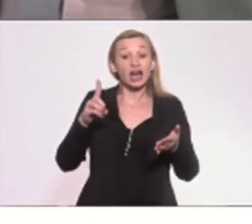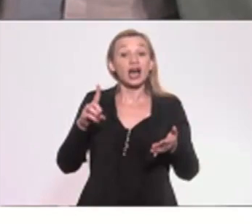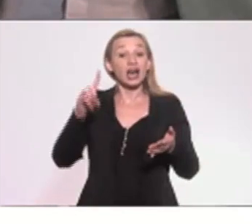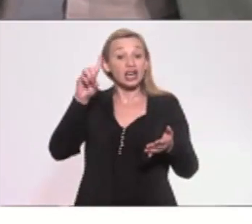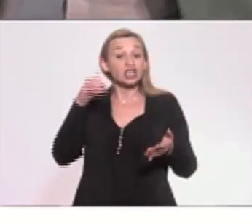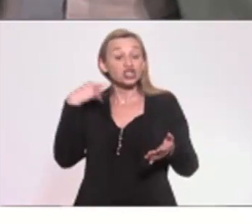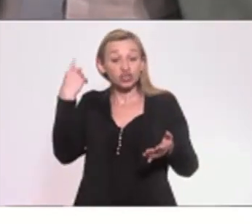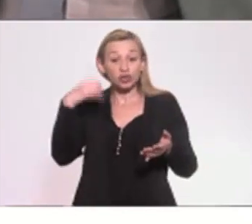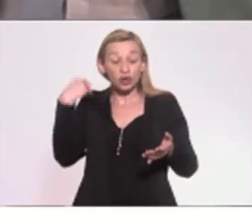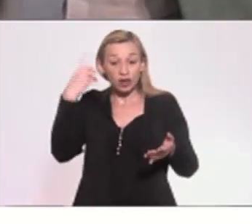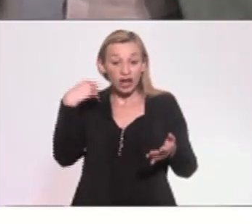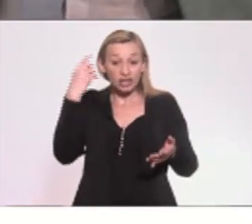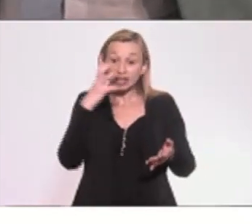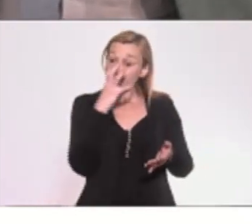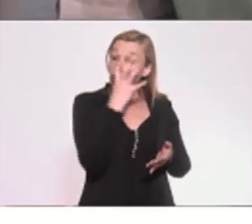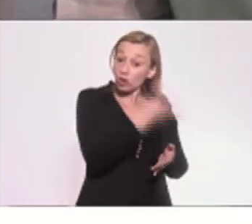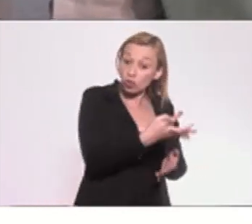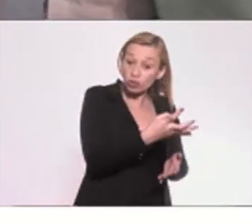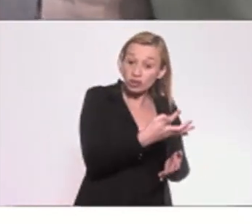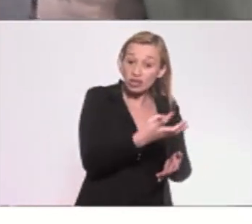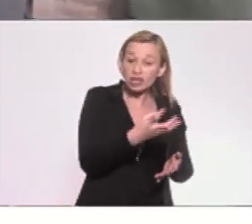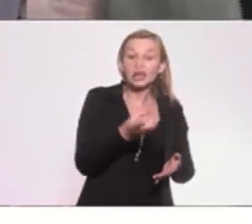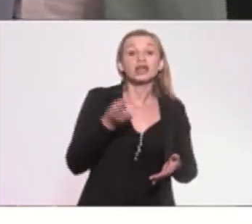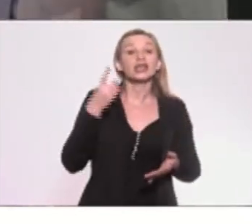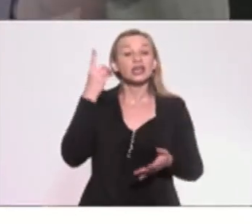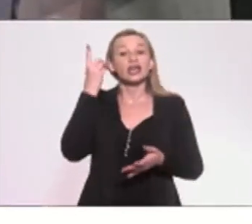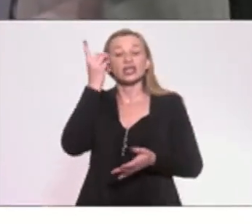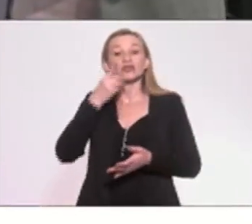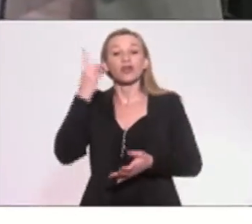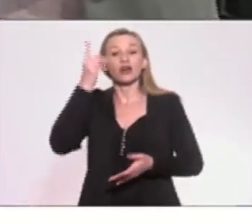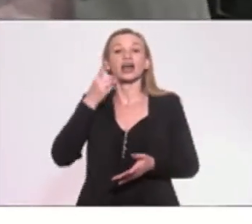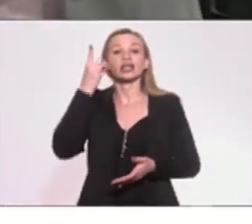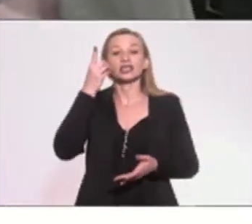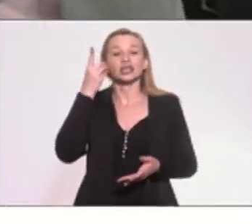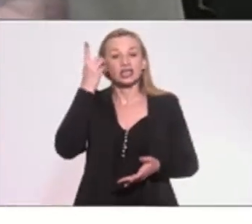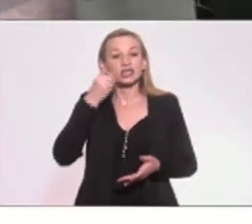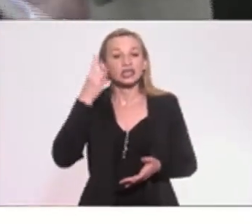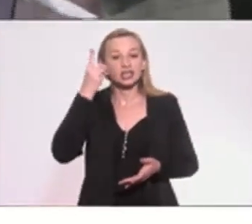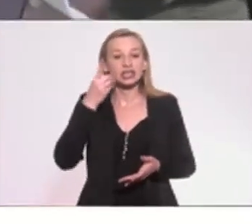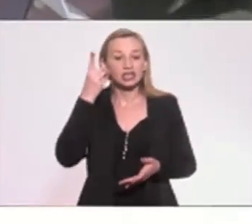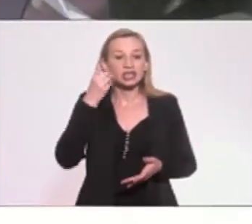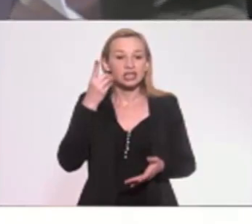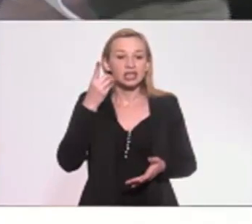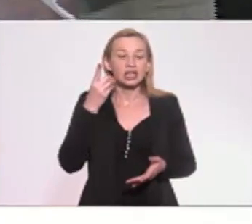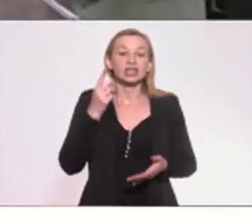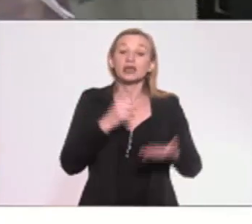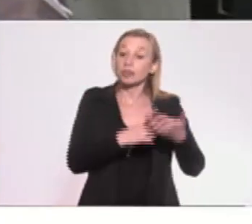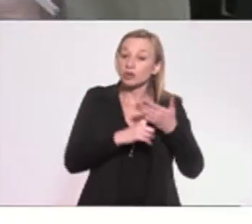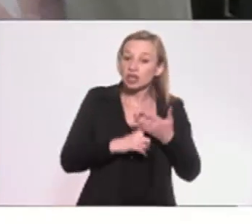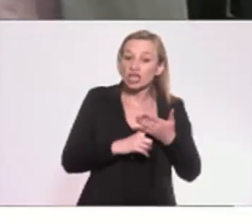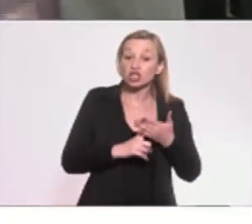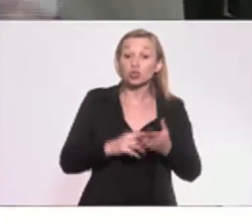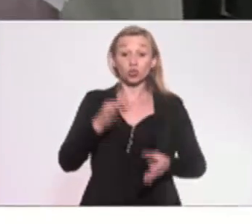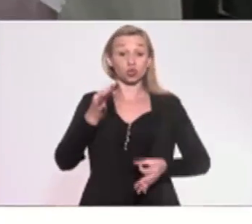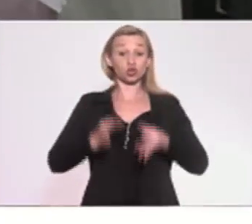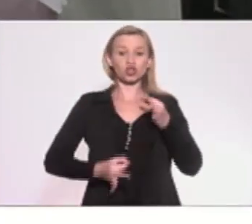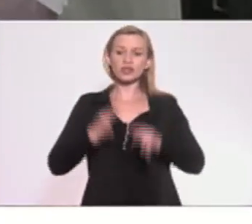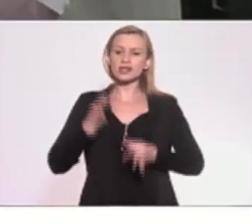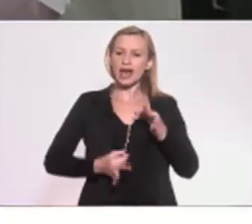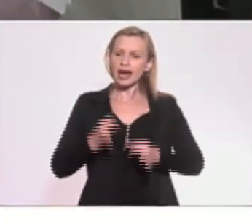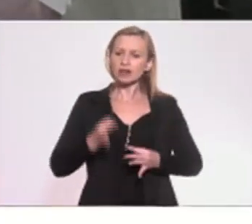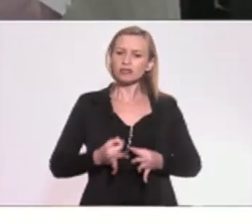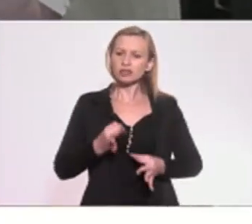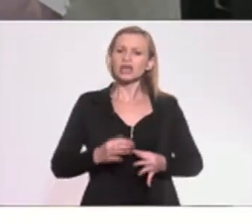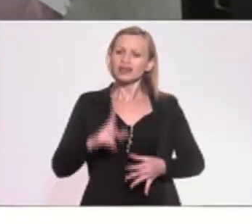e advogado de acusação. O judiciário, sim, é que tem que julgar. E se as